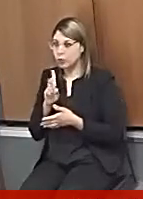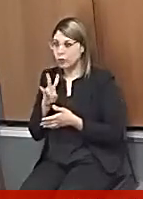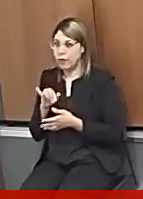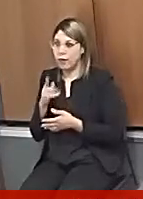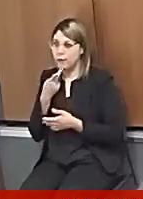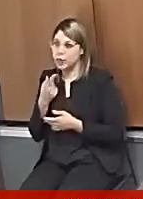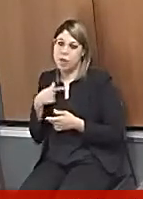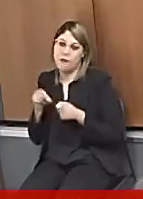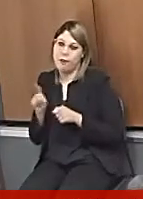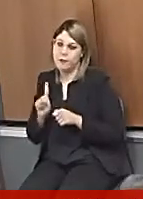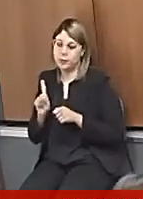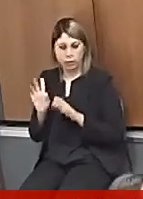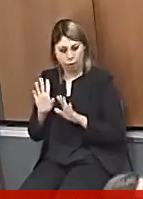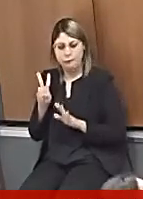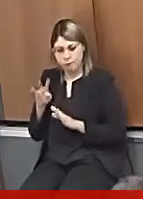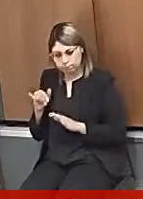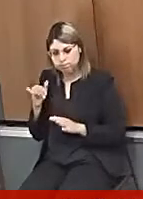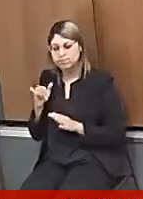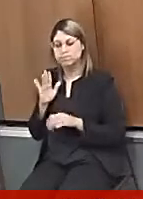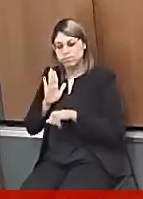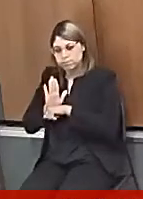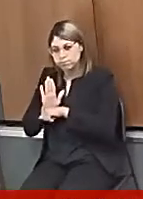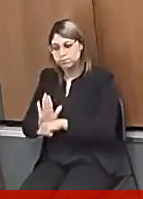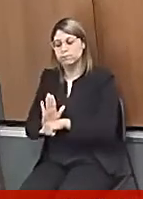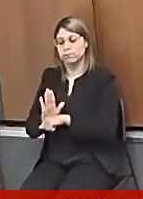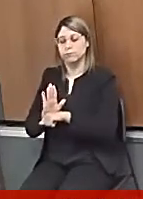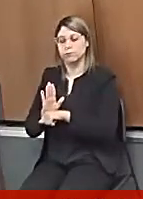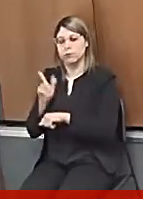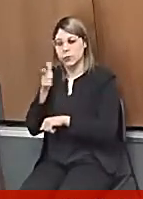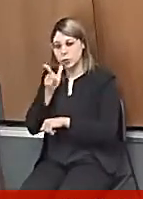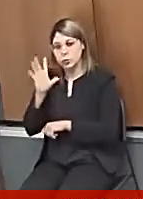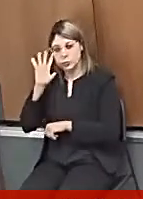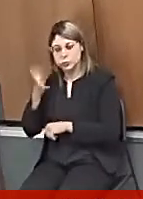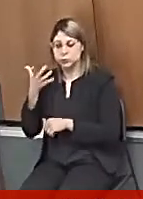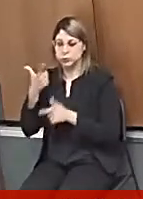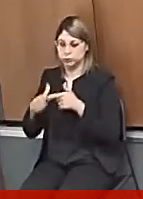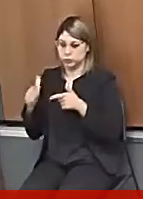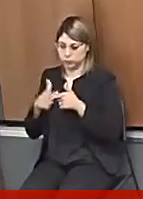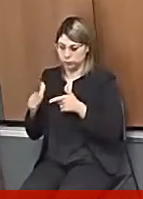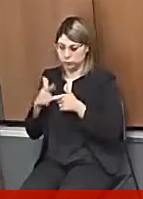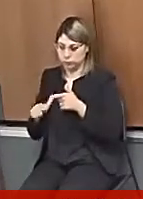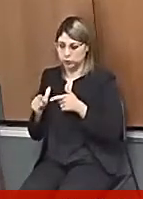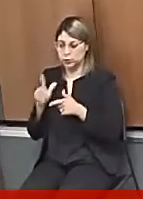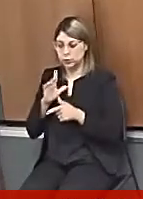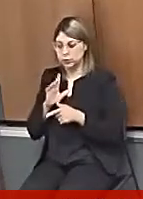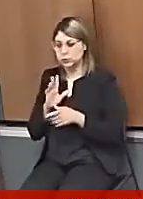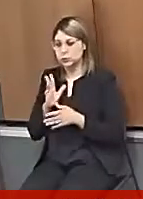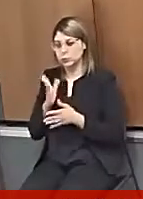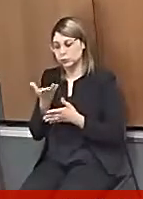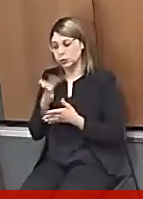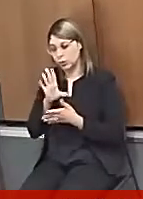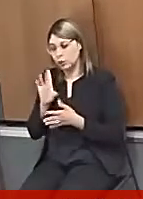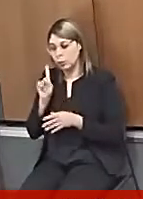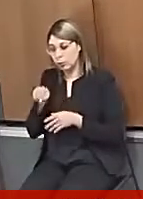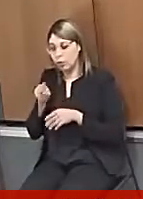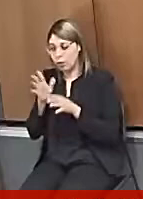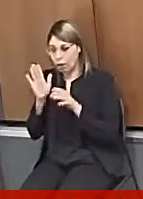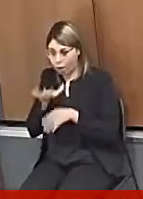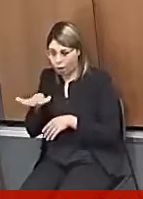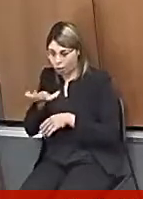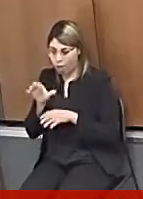a contribuir com essa busca de solução dentro do que for pertinente à educação